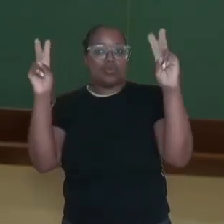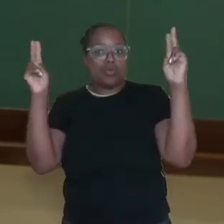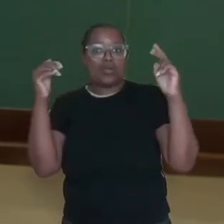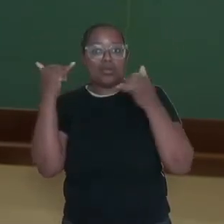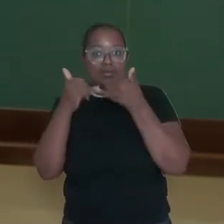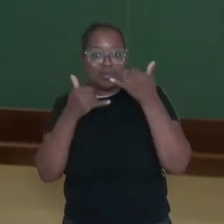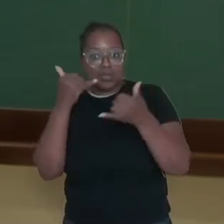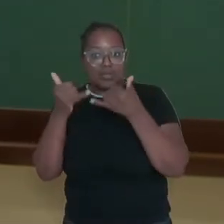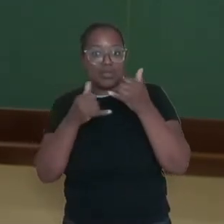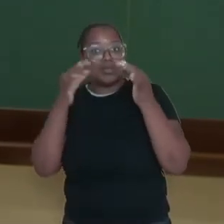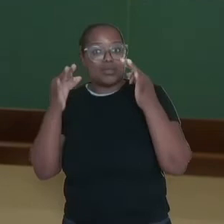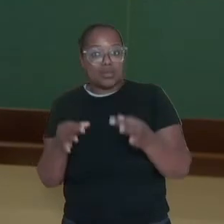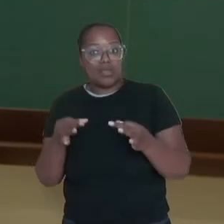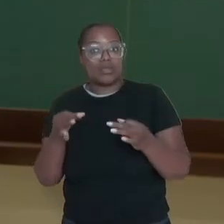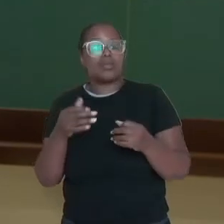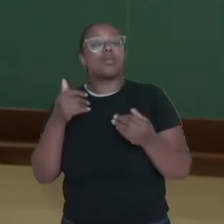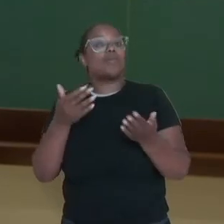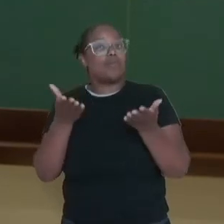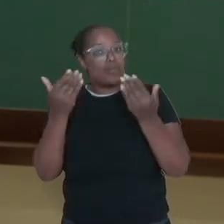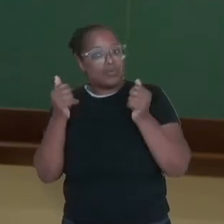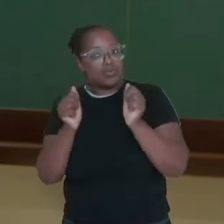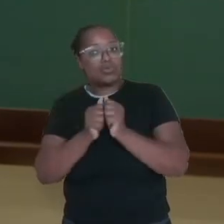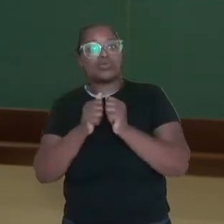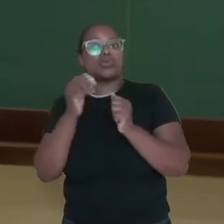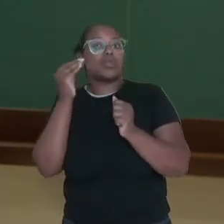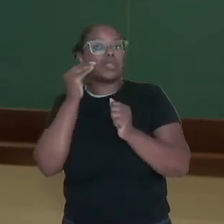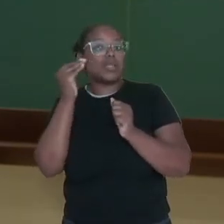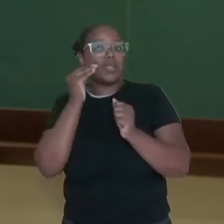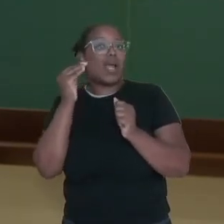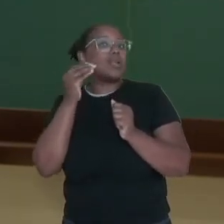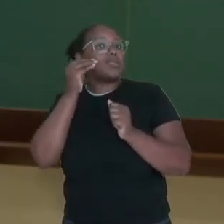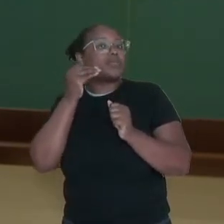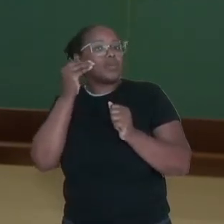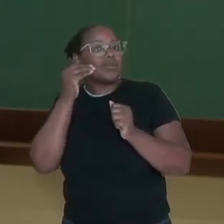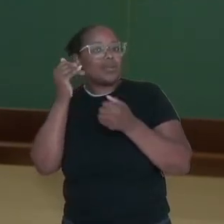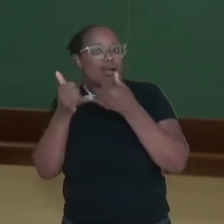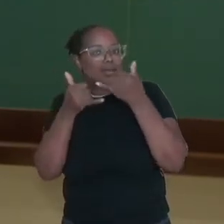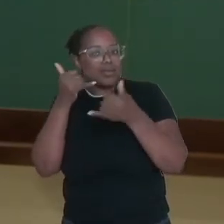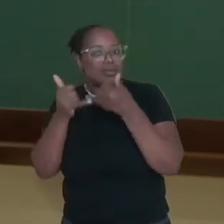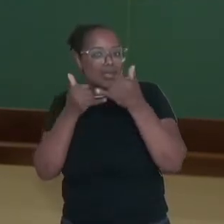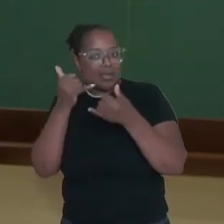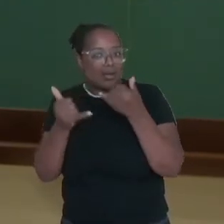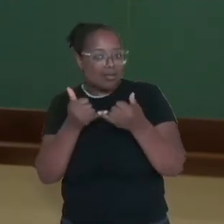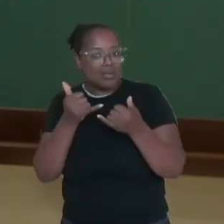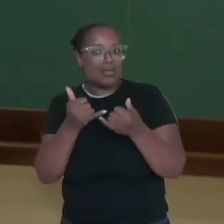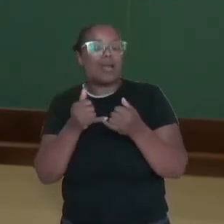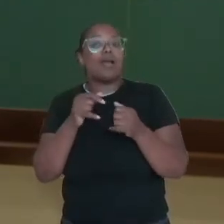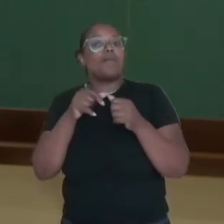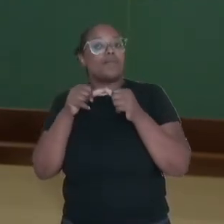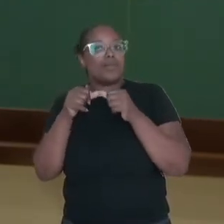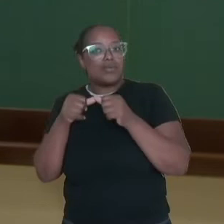brincadeira, certo? Vamos lá tentar experimentar esse Pac-Man humano? Eu vou deixar aqui um pouquinho para